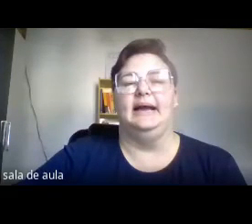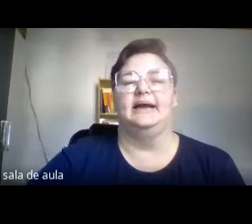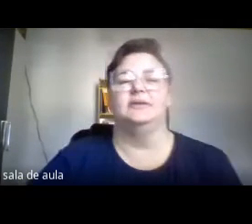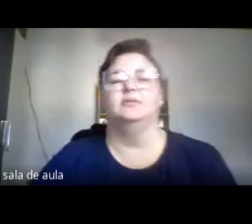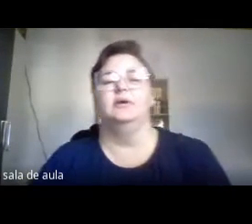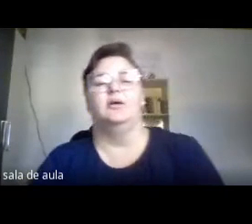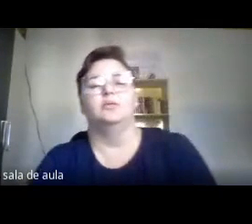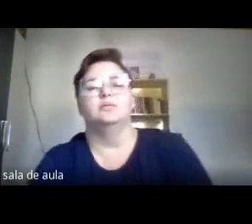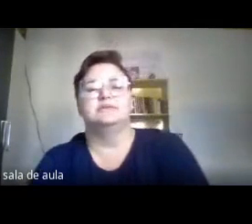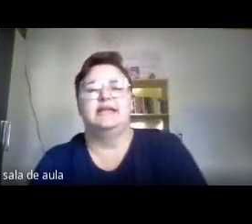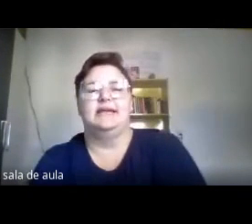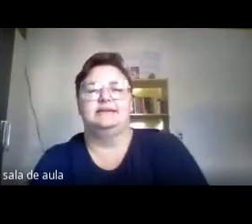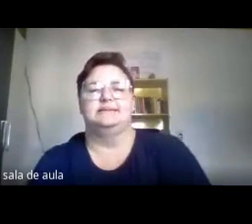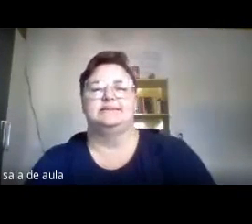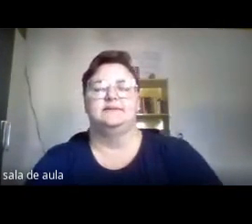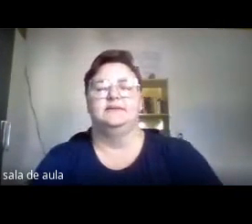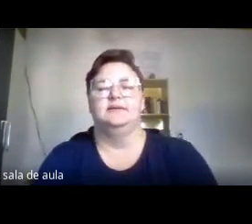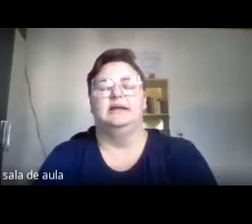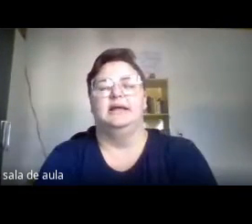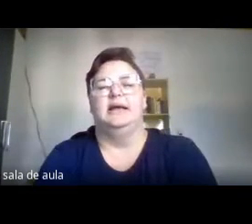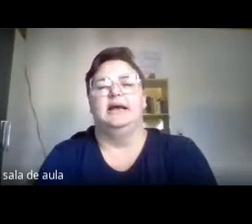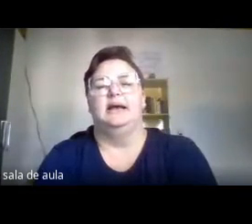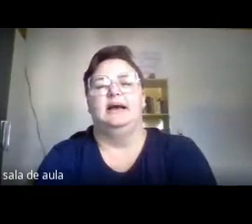Aqui eu trago alguns deles.